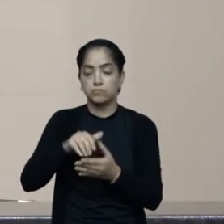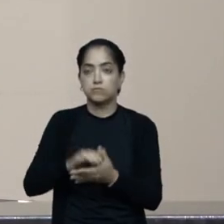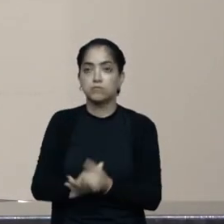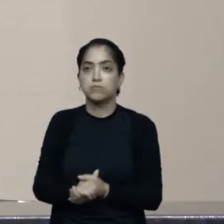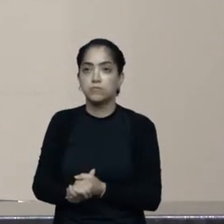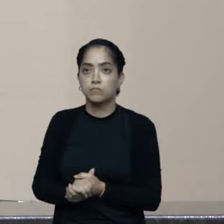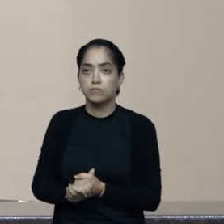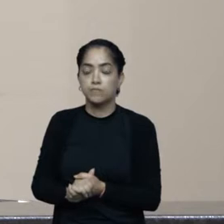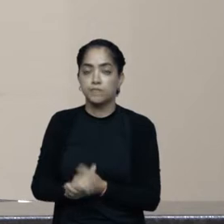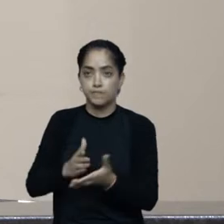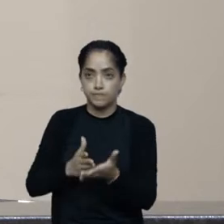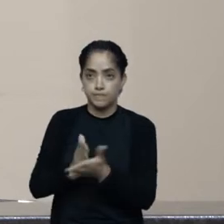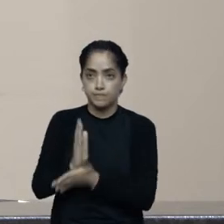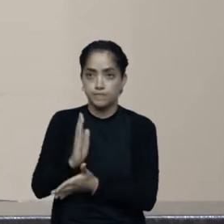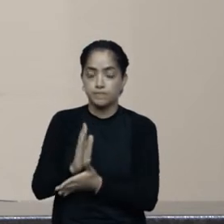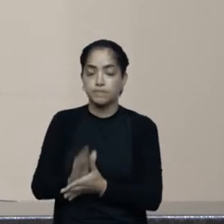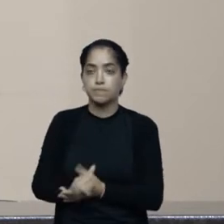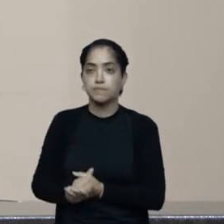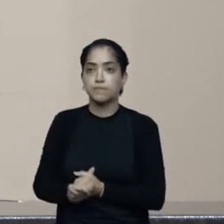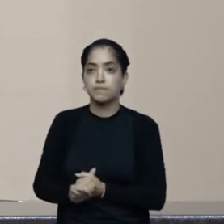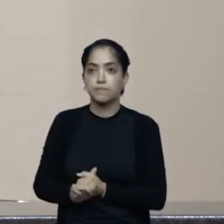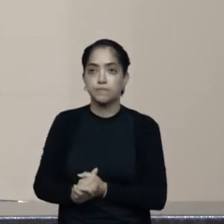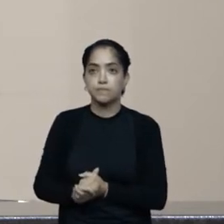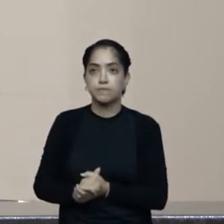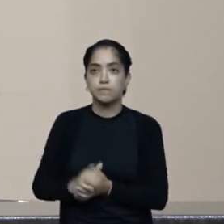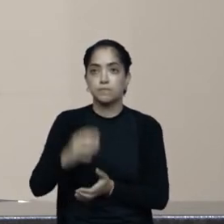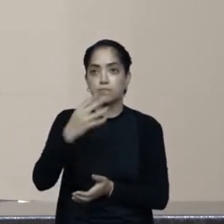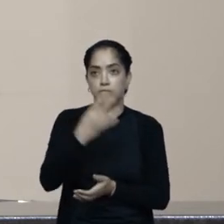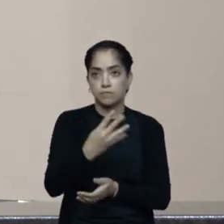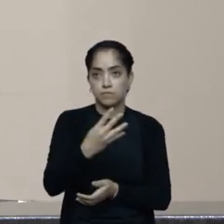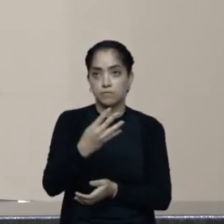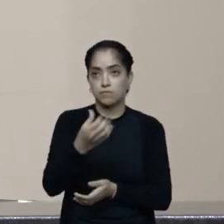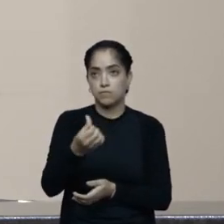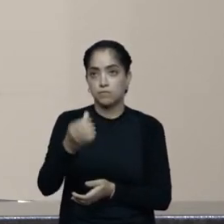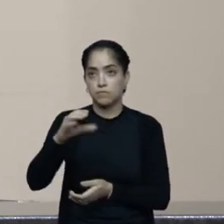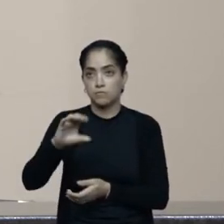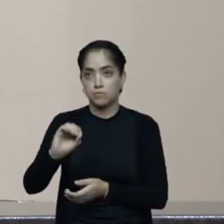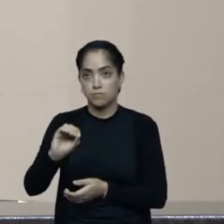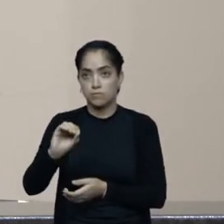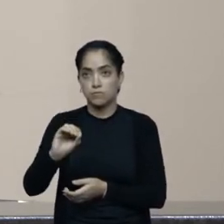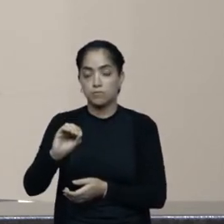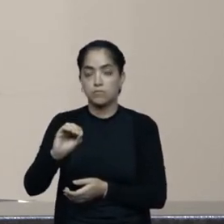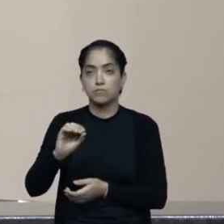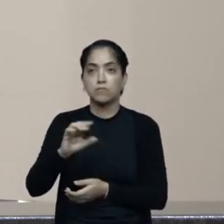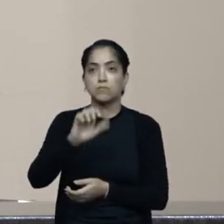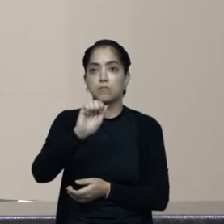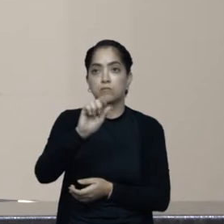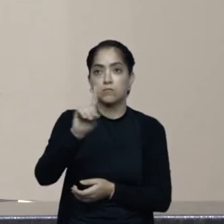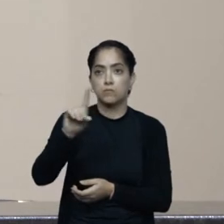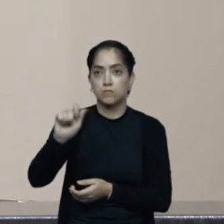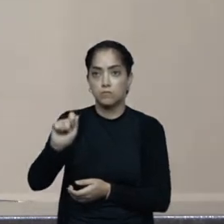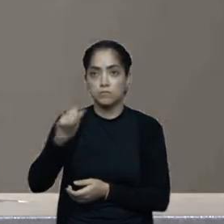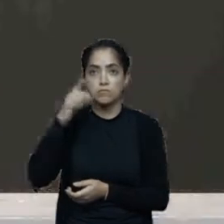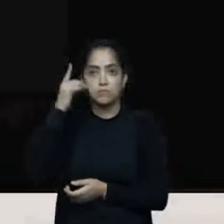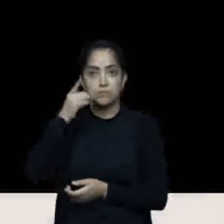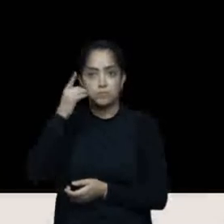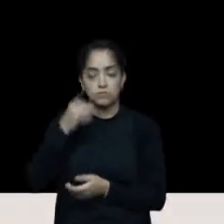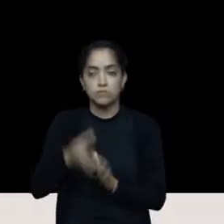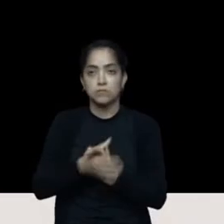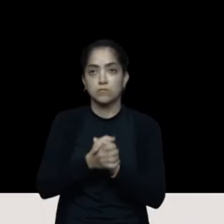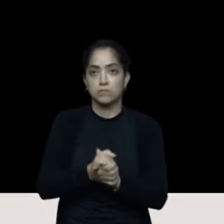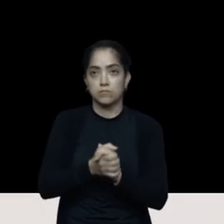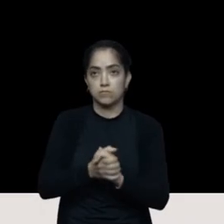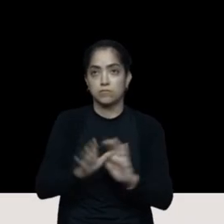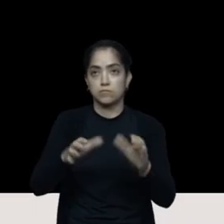votação, aprovado. Moção 460, deputada Ada Faraco De Luca, cumprimentando a